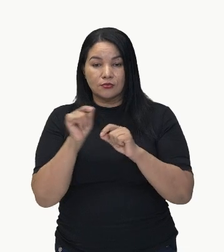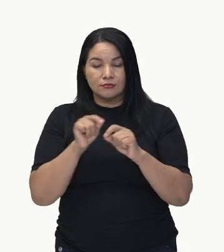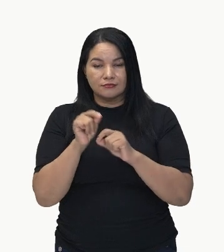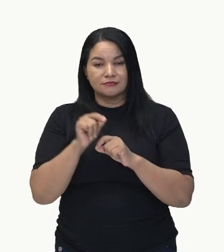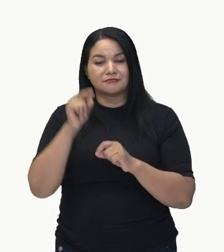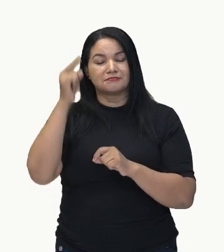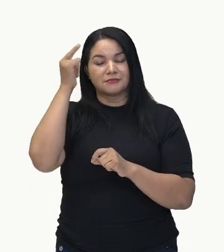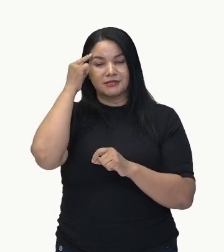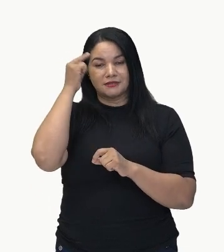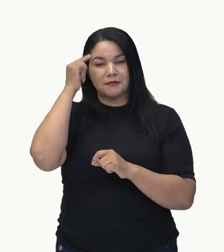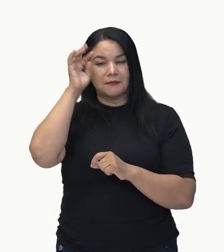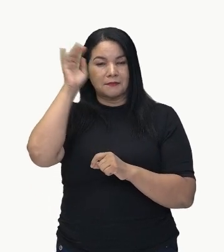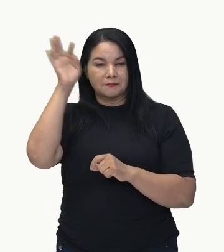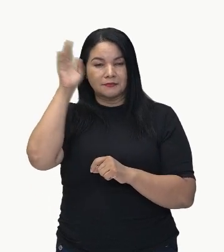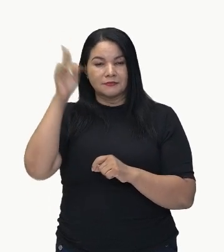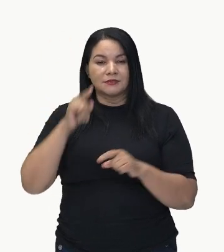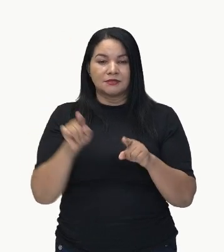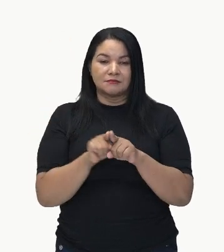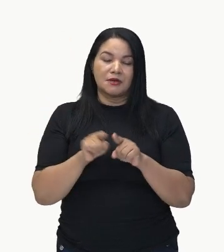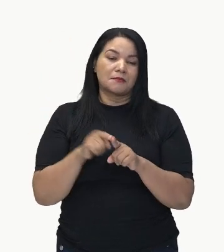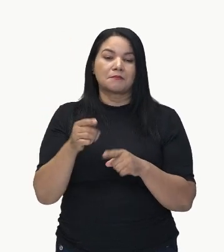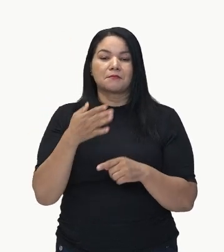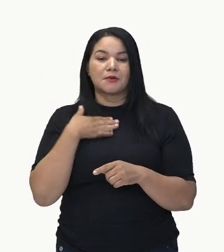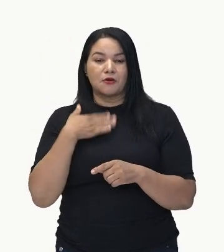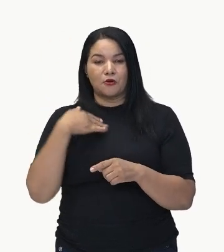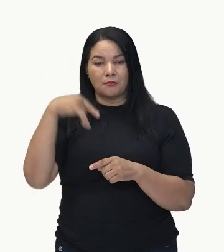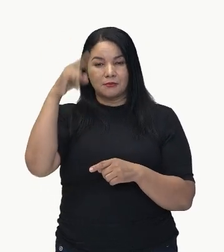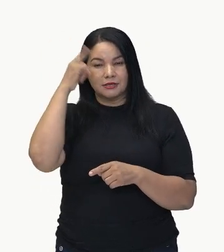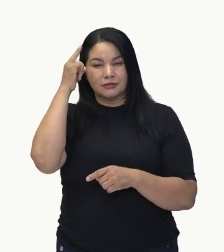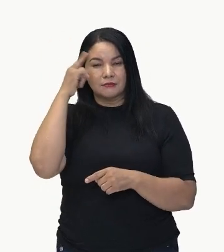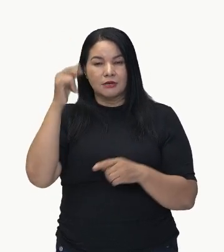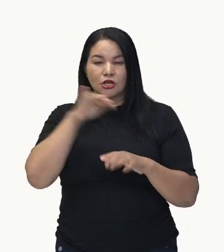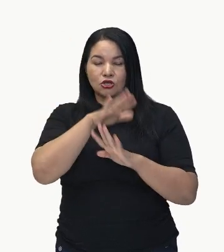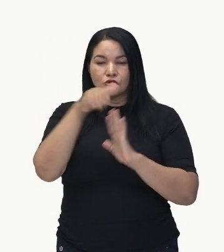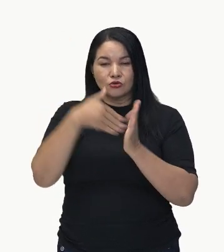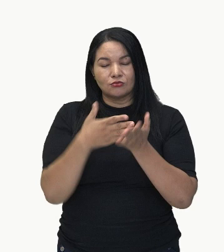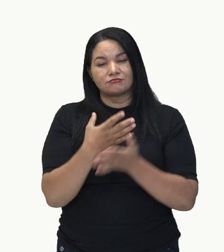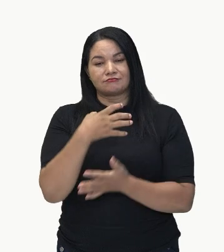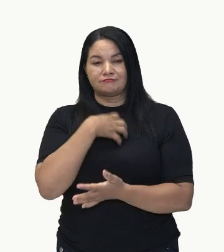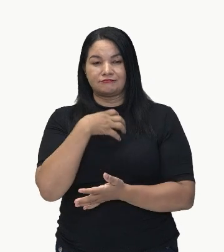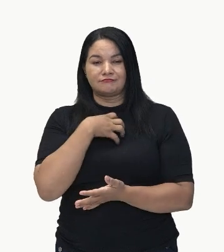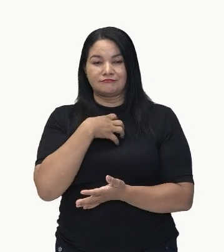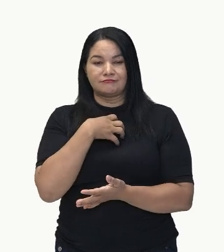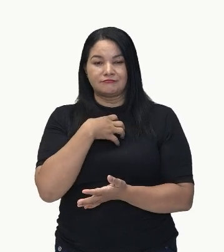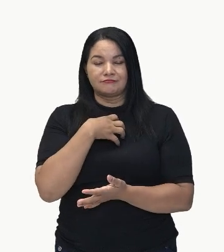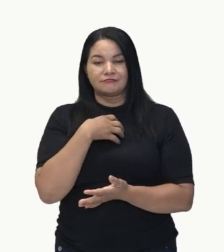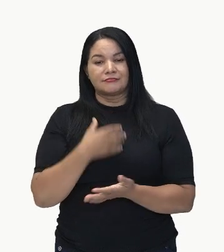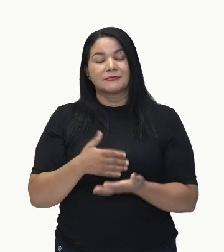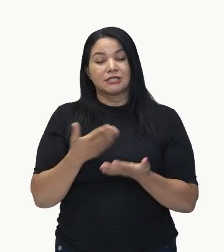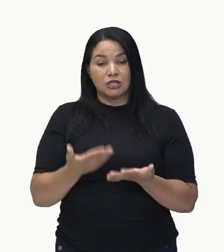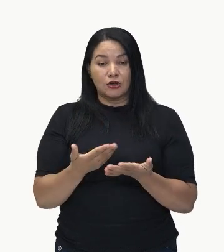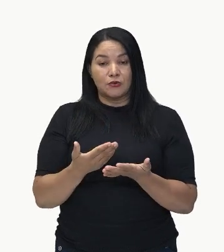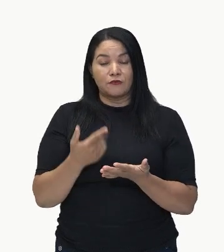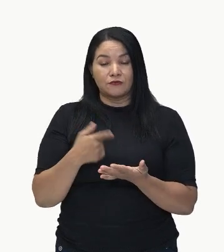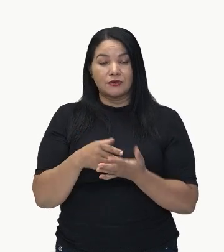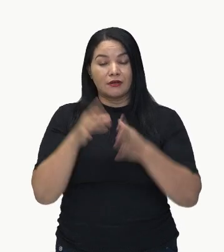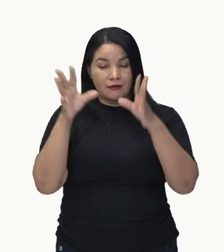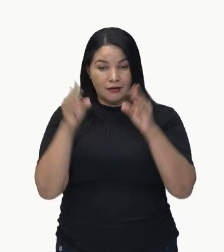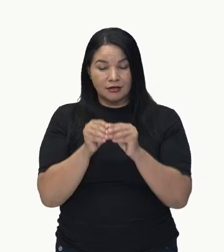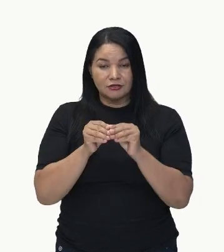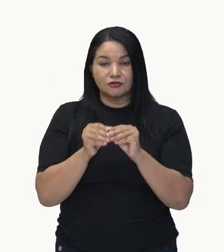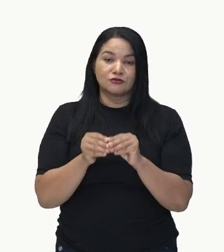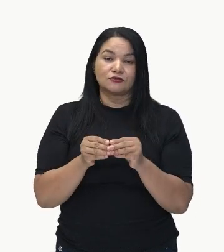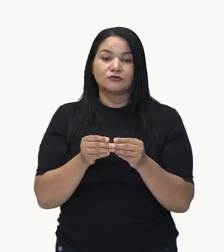meus pensamentos. E os meus pensamentos são todos sensações. Olha só, aqui se resume, né, de